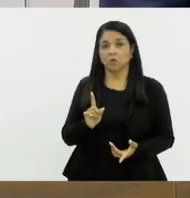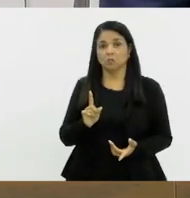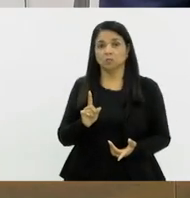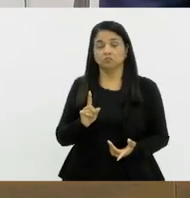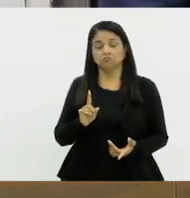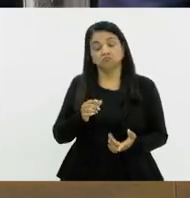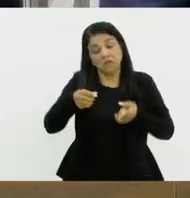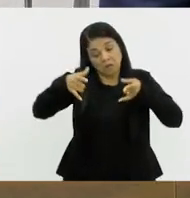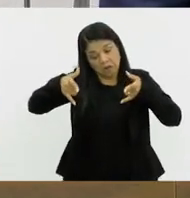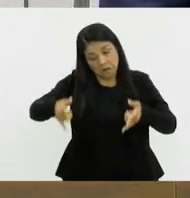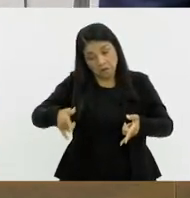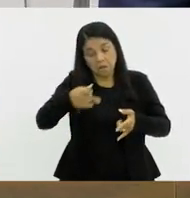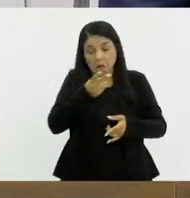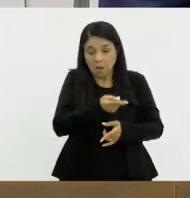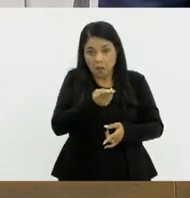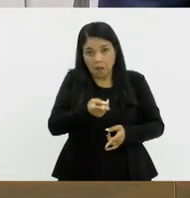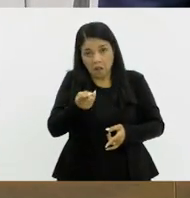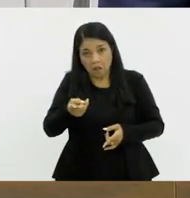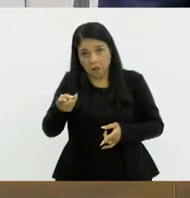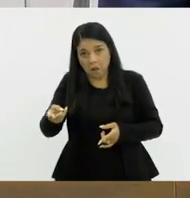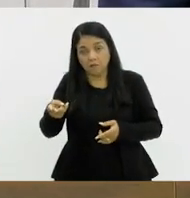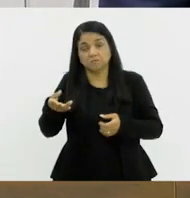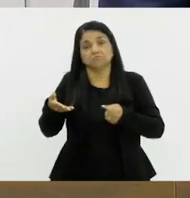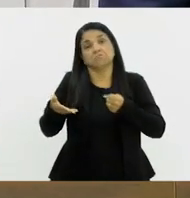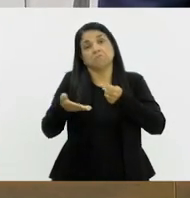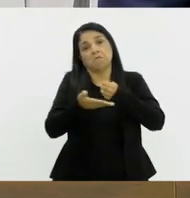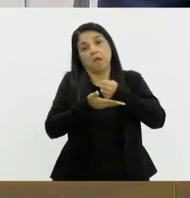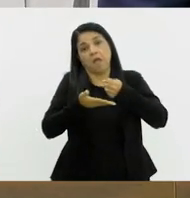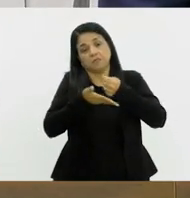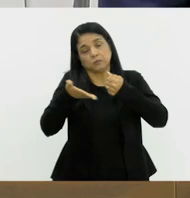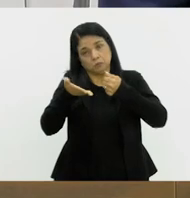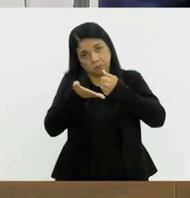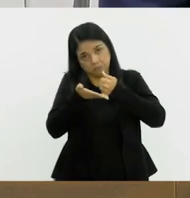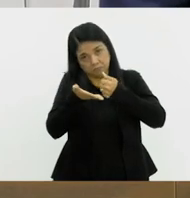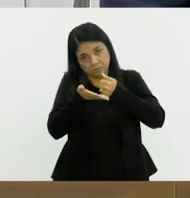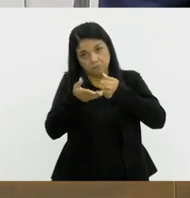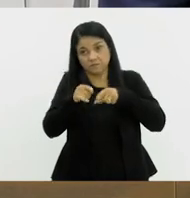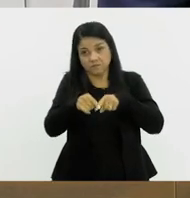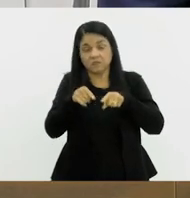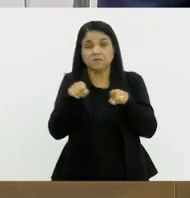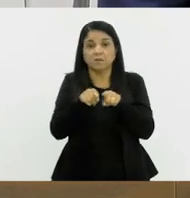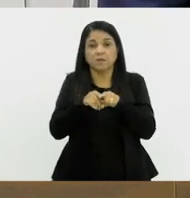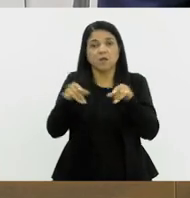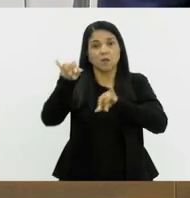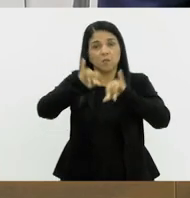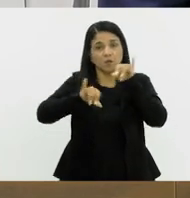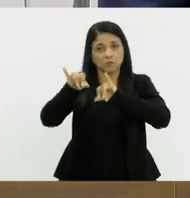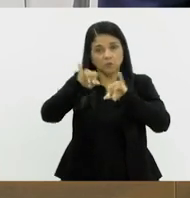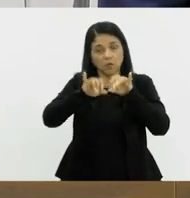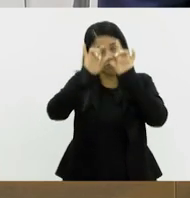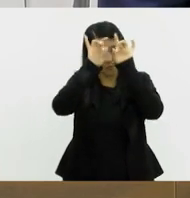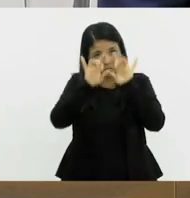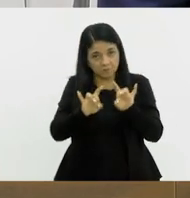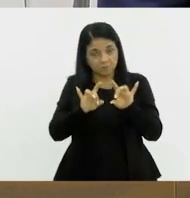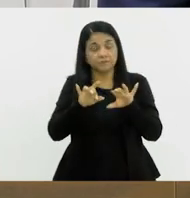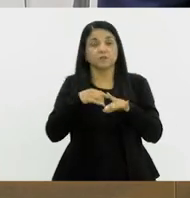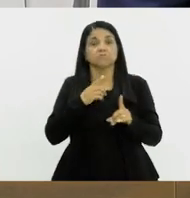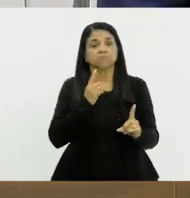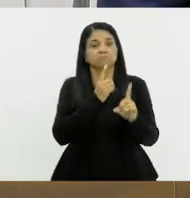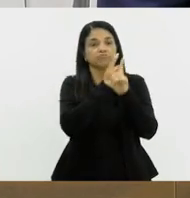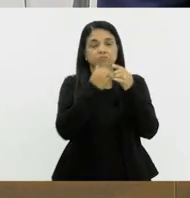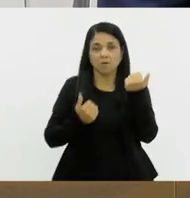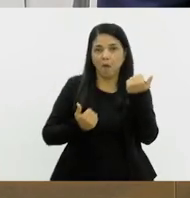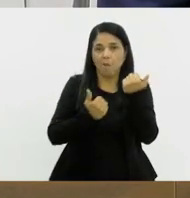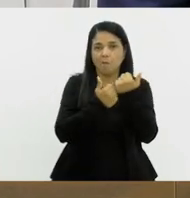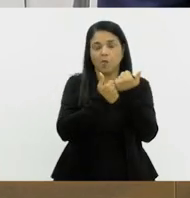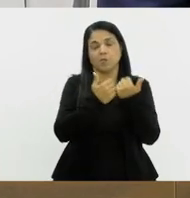leitos hospitalares de baixa complexidade, além de ambulatórios de atenção especializada, tuberculose e apoio diagnóstico. Se for